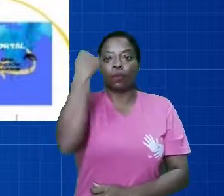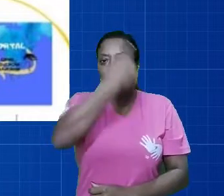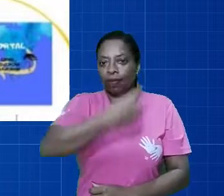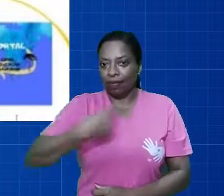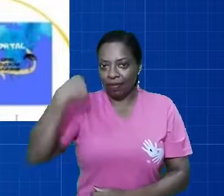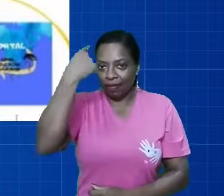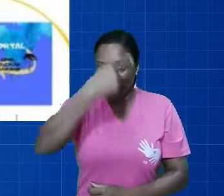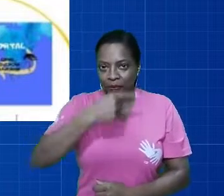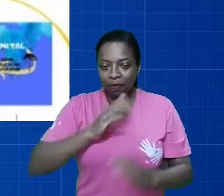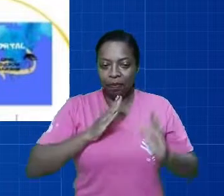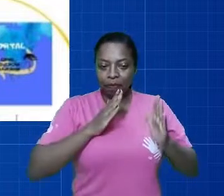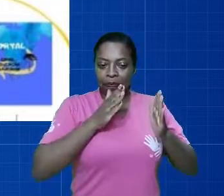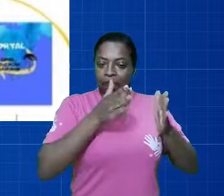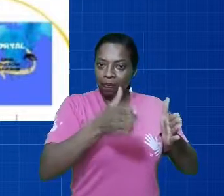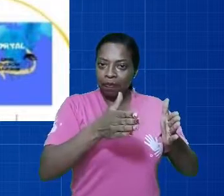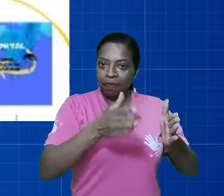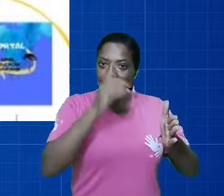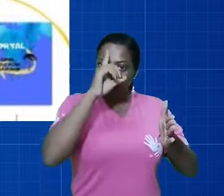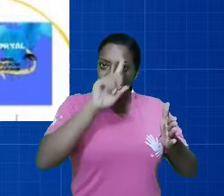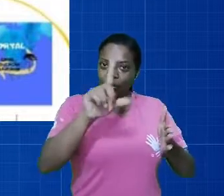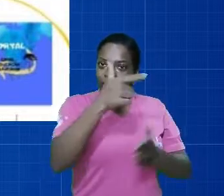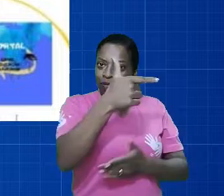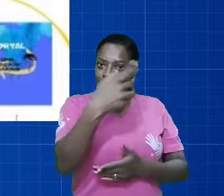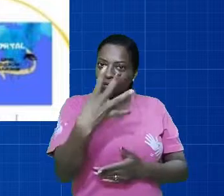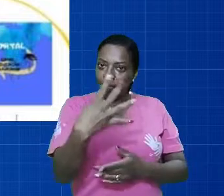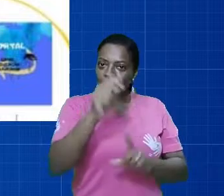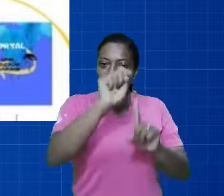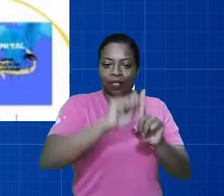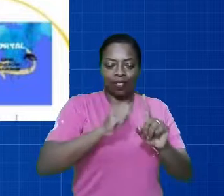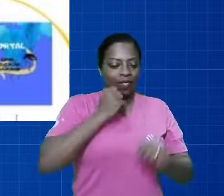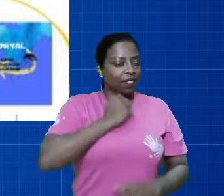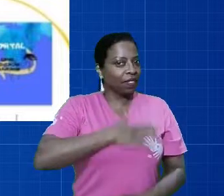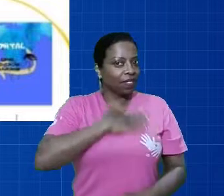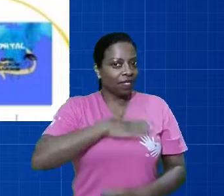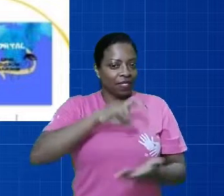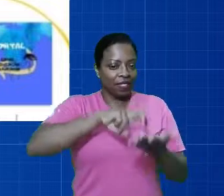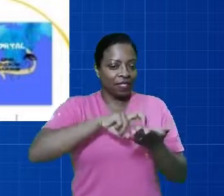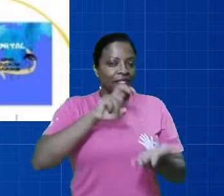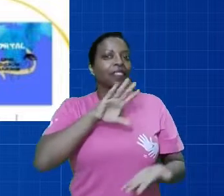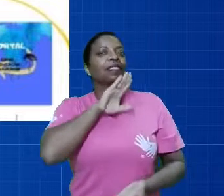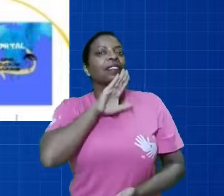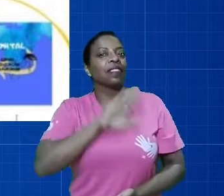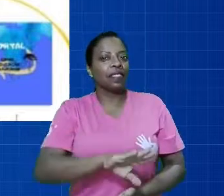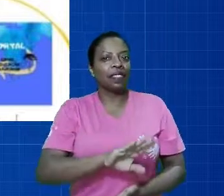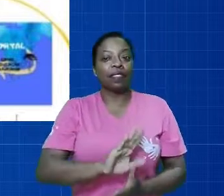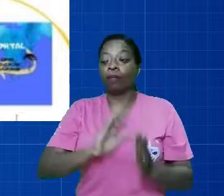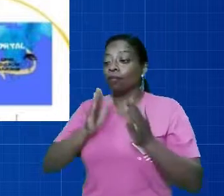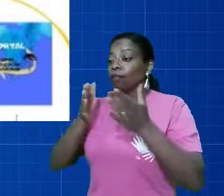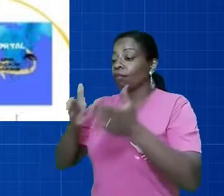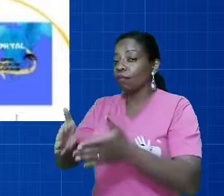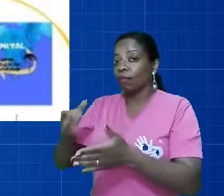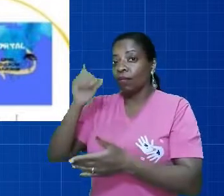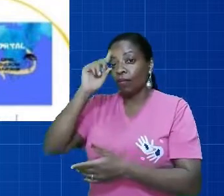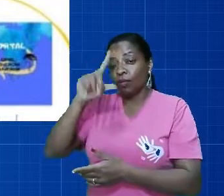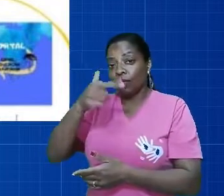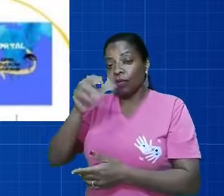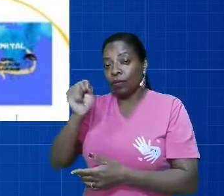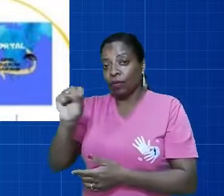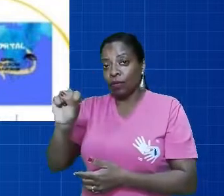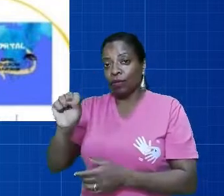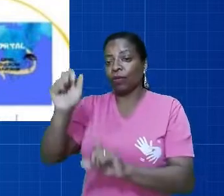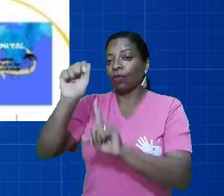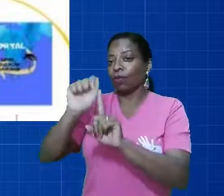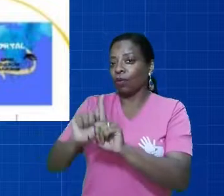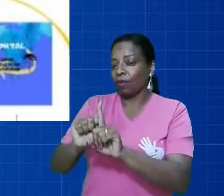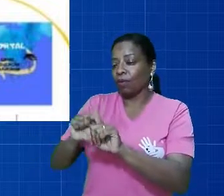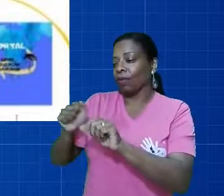2 momentos. Um, no dia 24 do 8, período da manhã e continuação à tarde, e no dia 28 do 9, no período